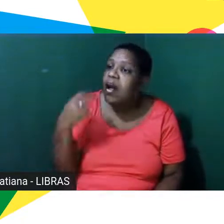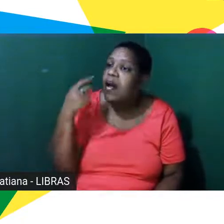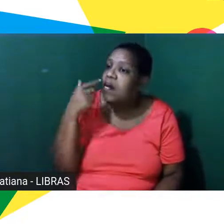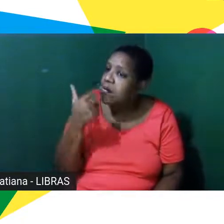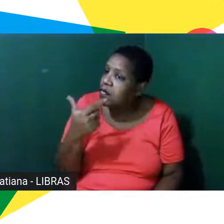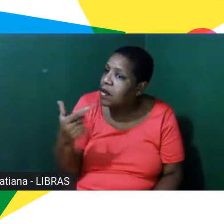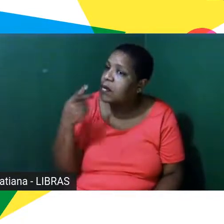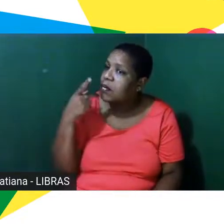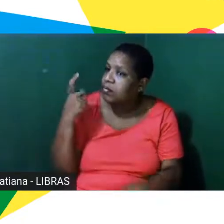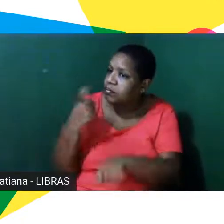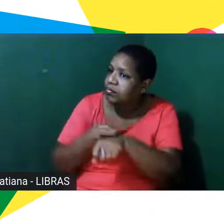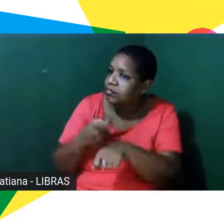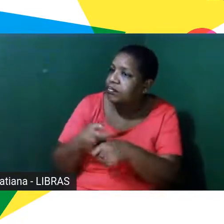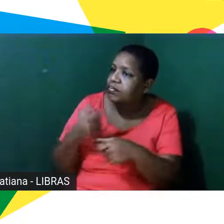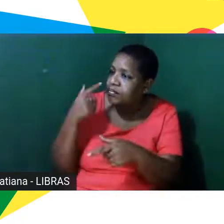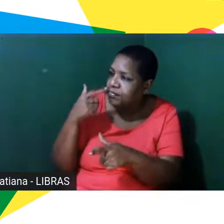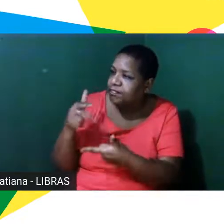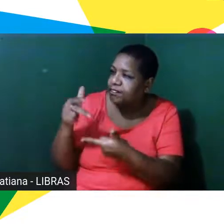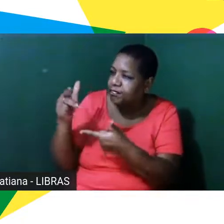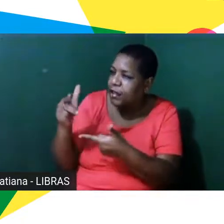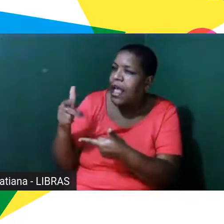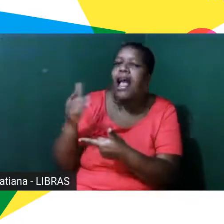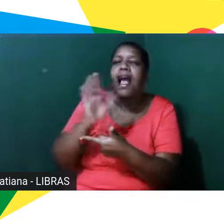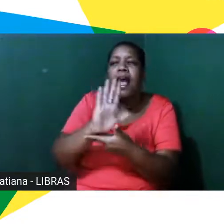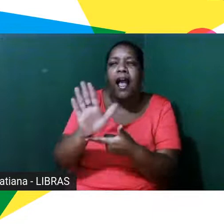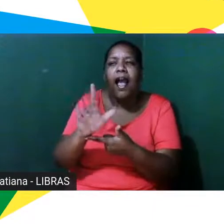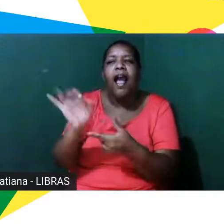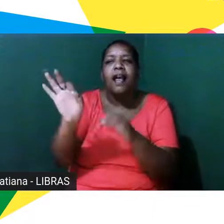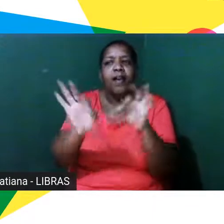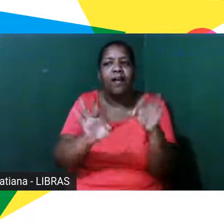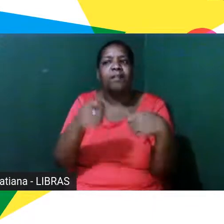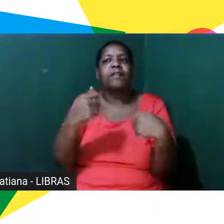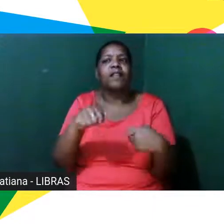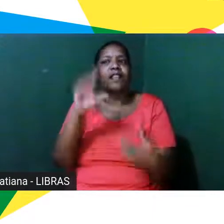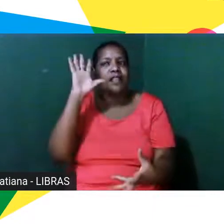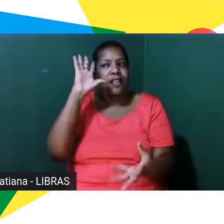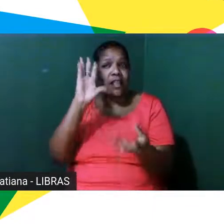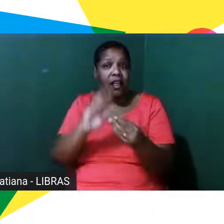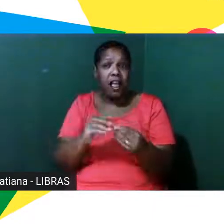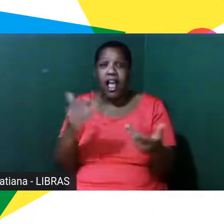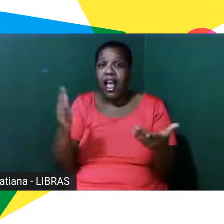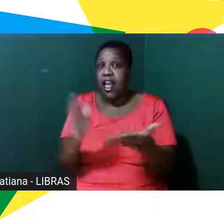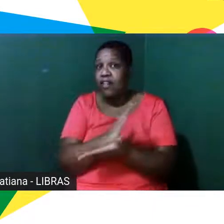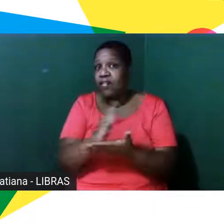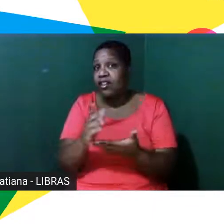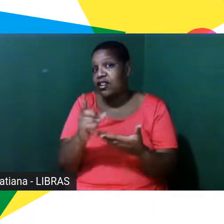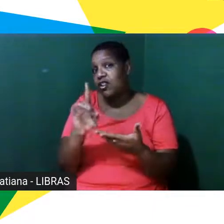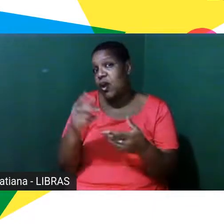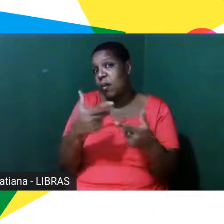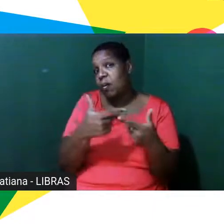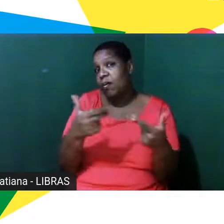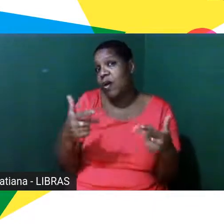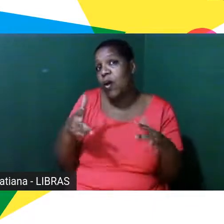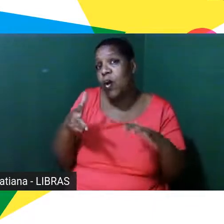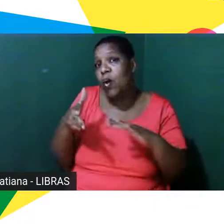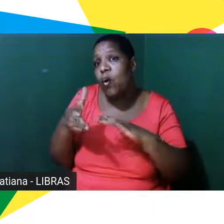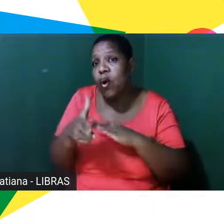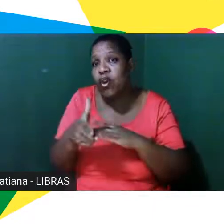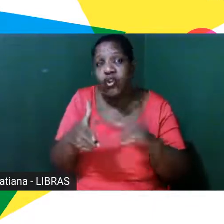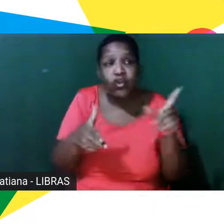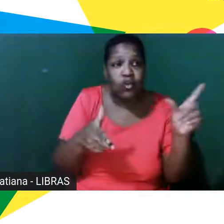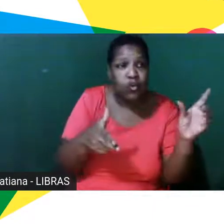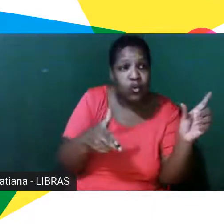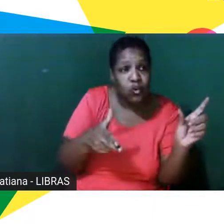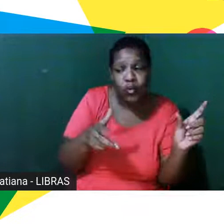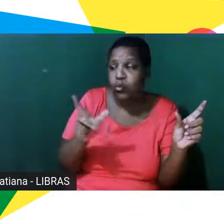material bruto material gravado e saber que que o material precisa Às vezes o material só precisa de um corte no começo um